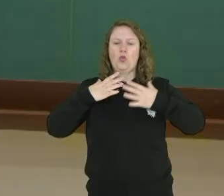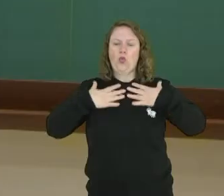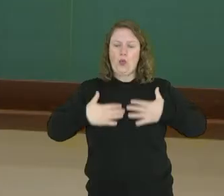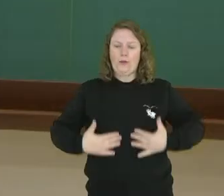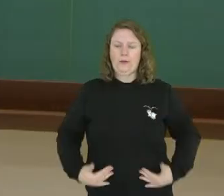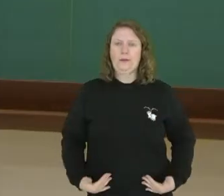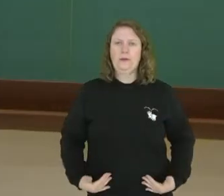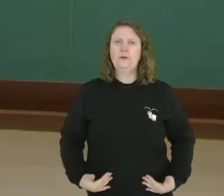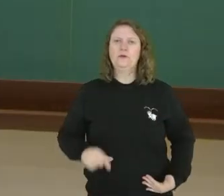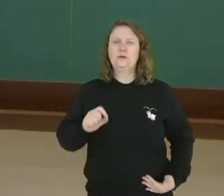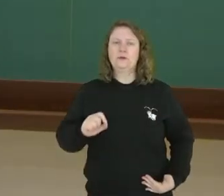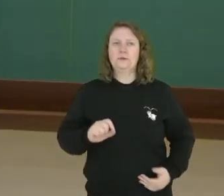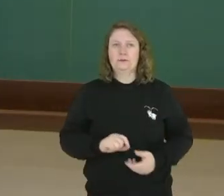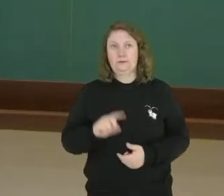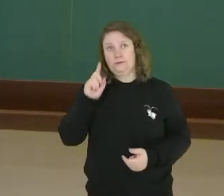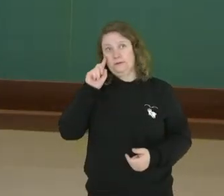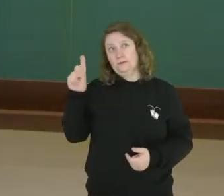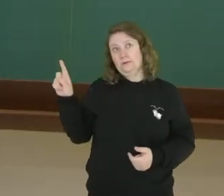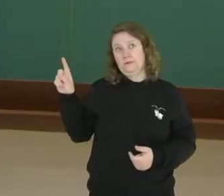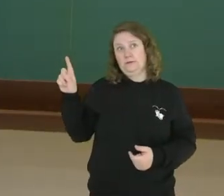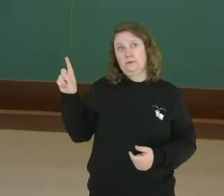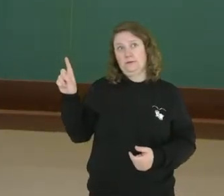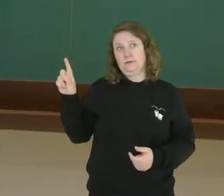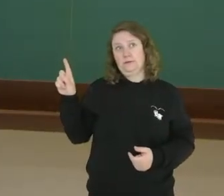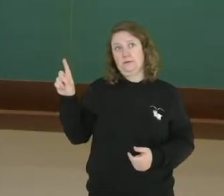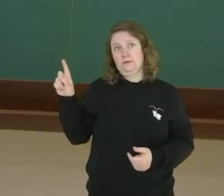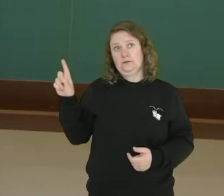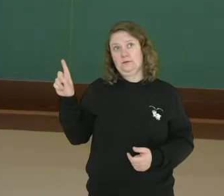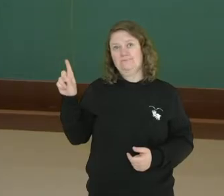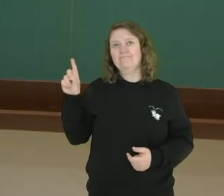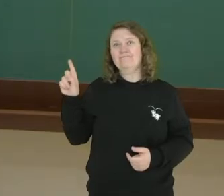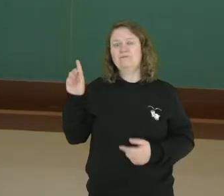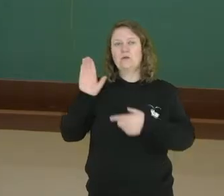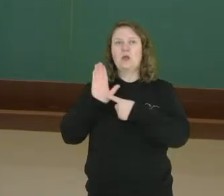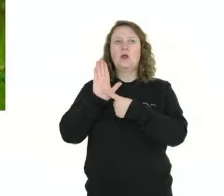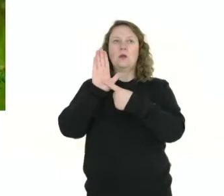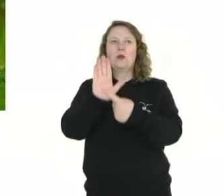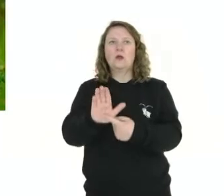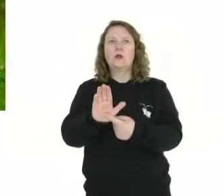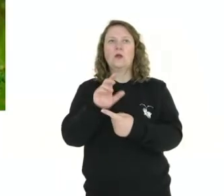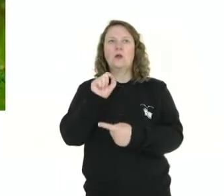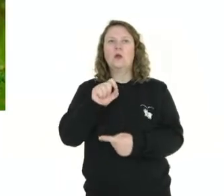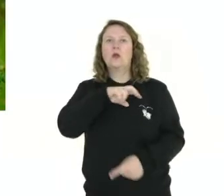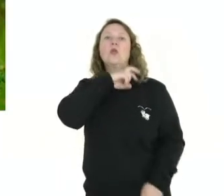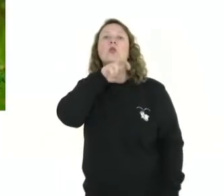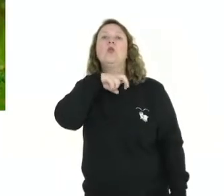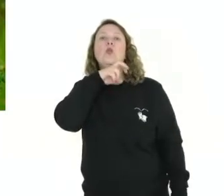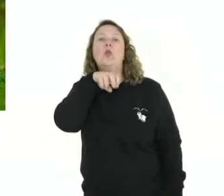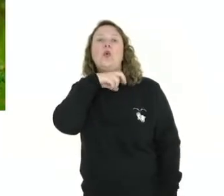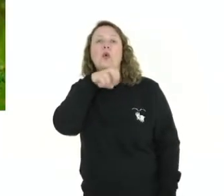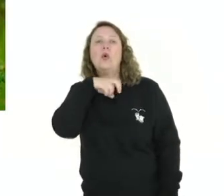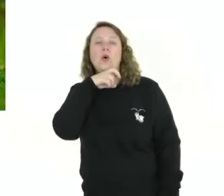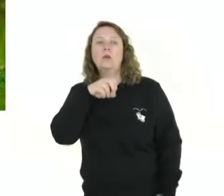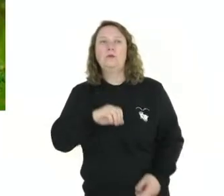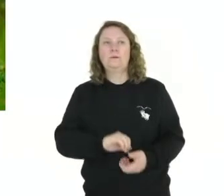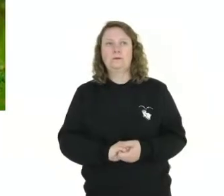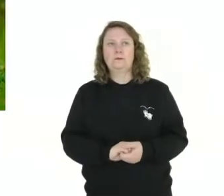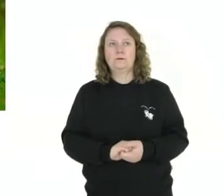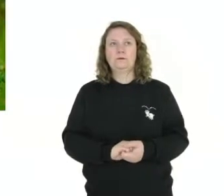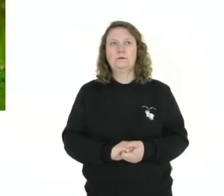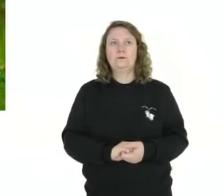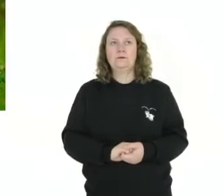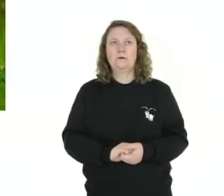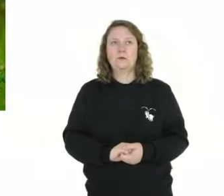gente? Agora, olha aqui, ó, ofídeos, né? Representado por quem? Pelas serpentes ou as cobras, né? São répteis